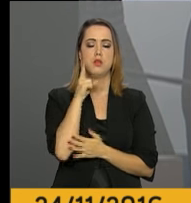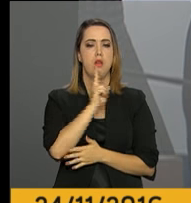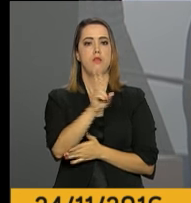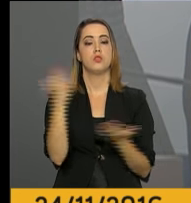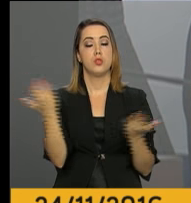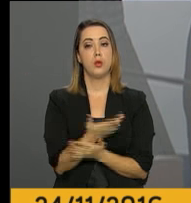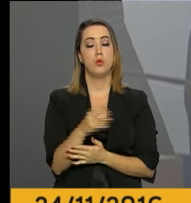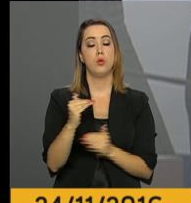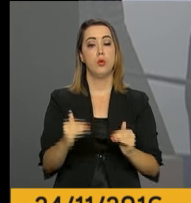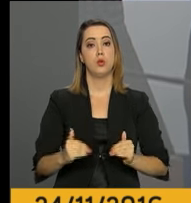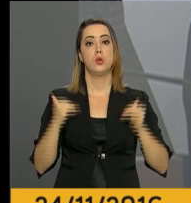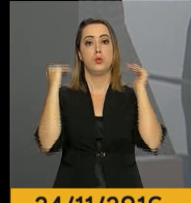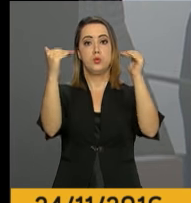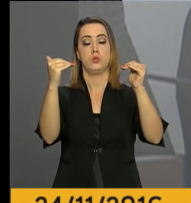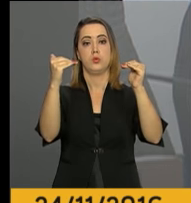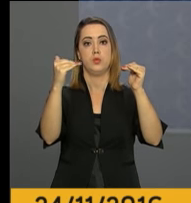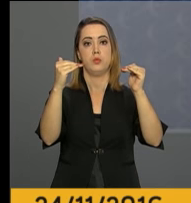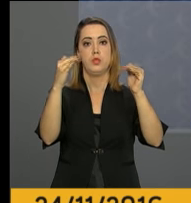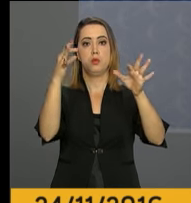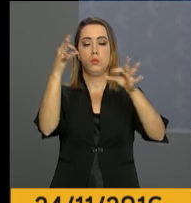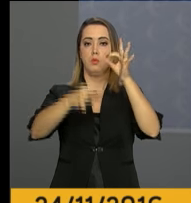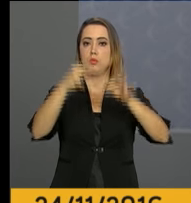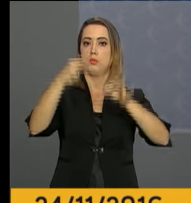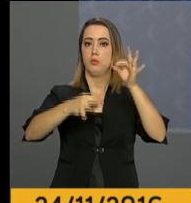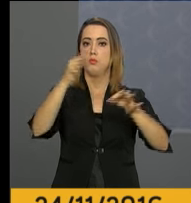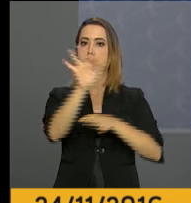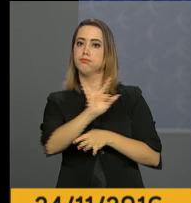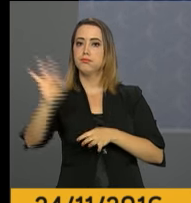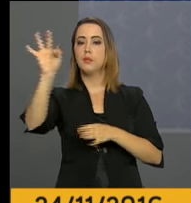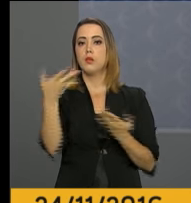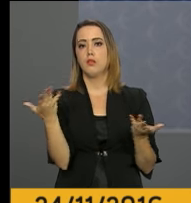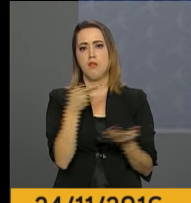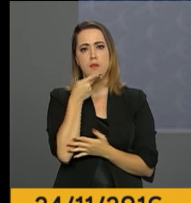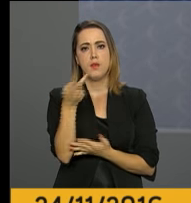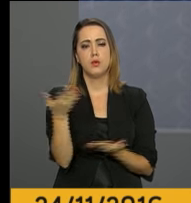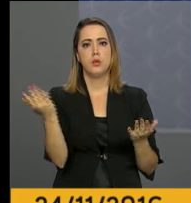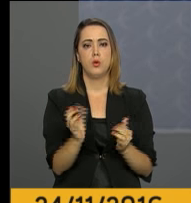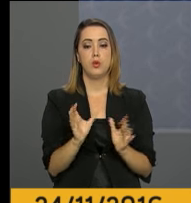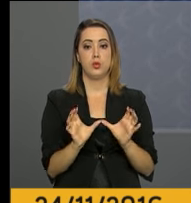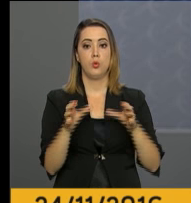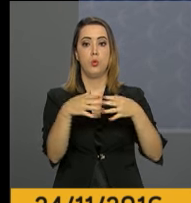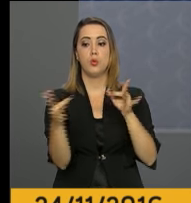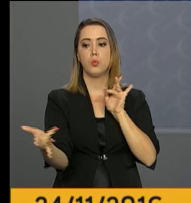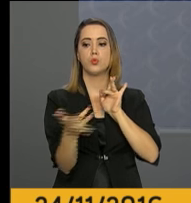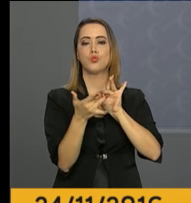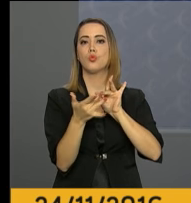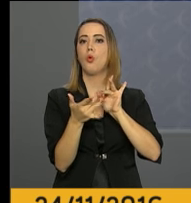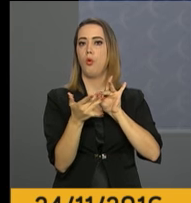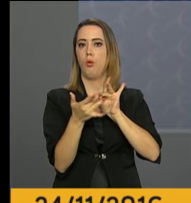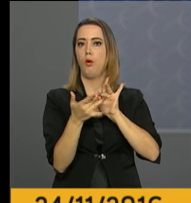próprio Supremo Tribunal Federal em dado momento decidiu que eh uma convenção coletiva firmada entre duas